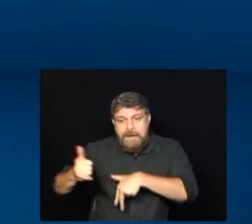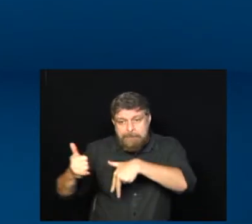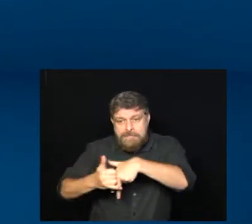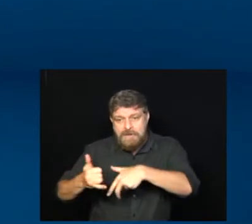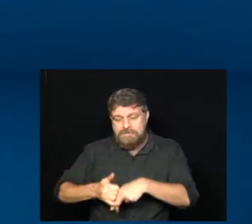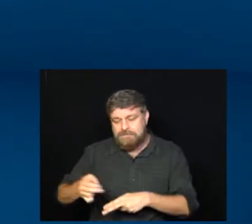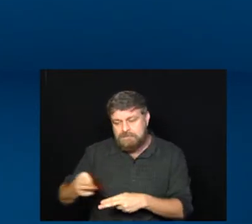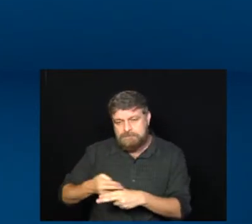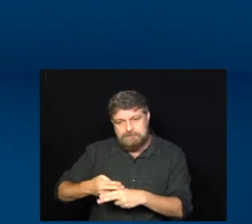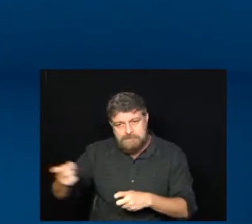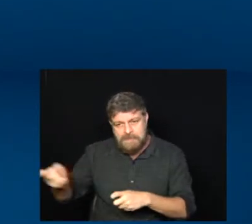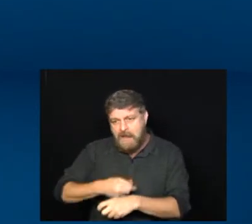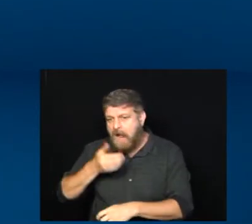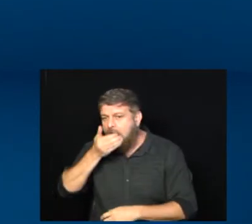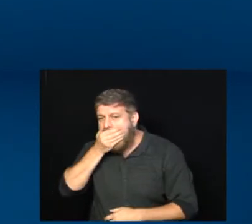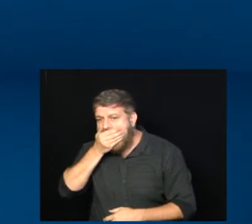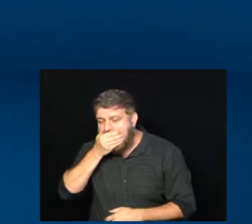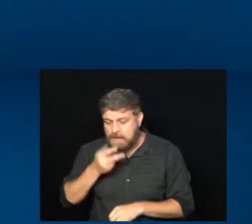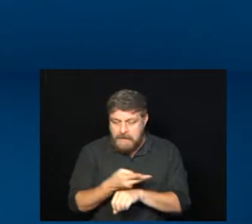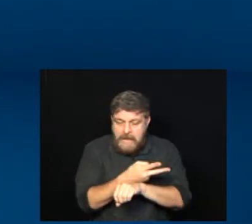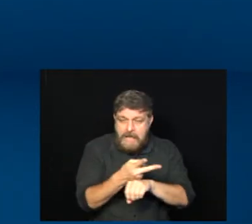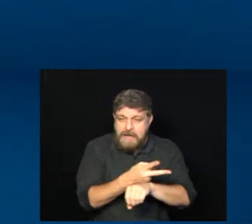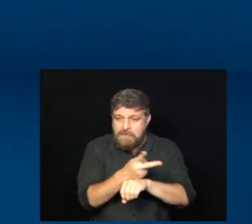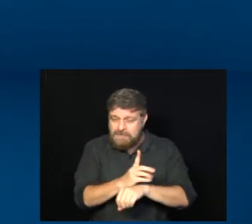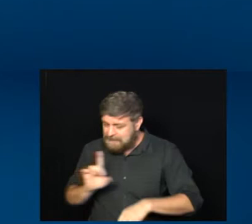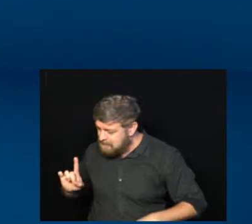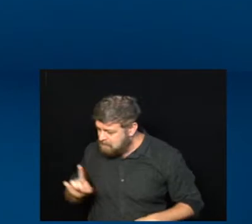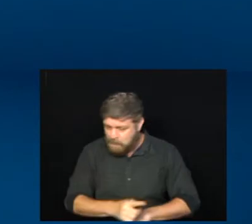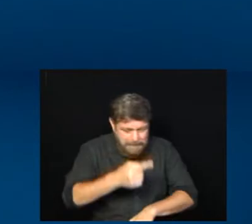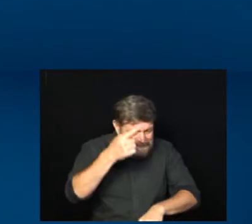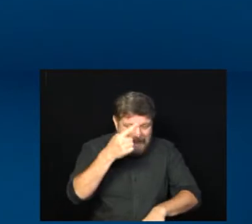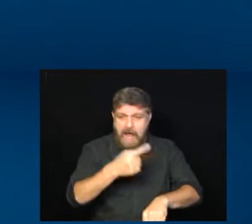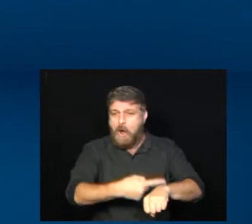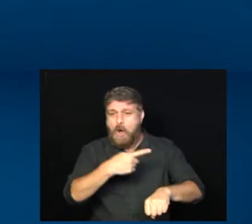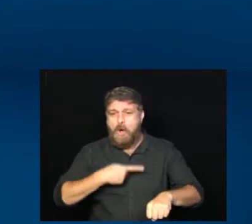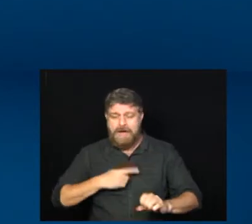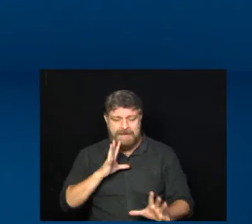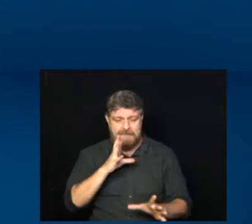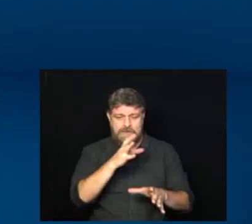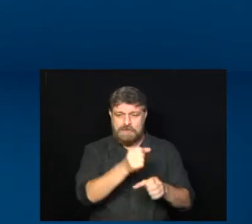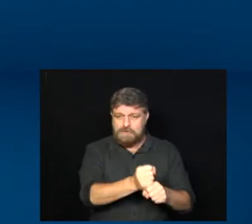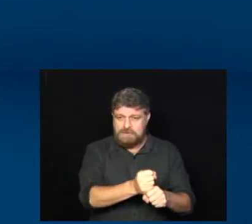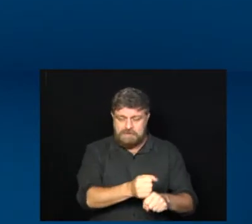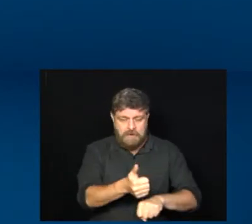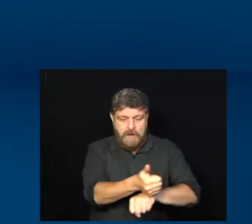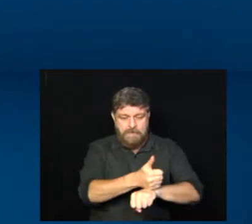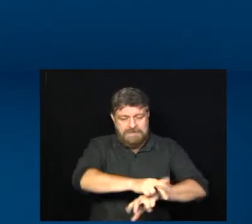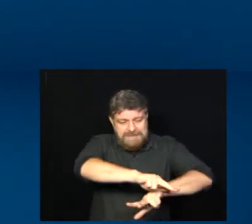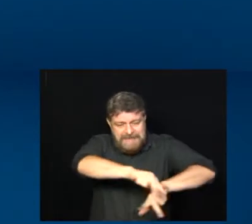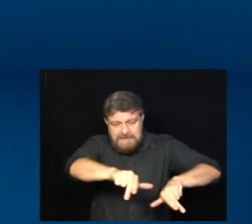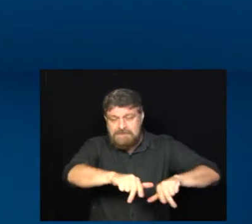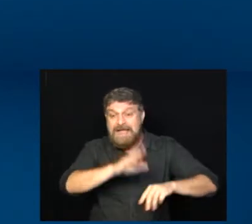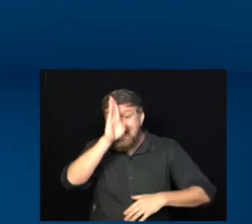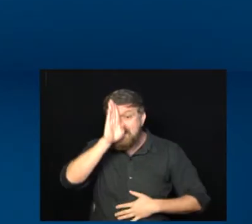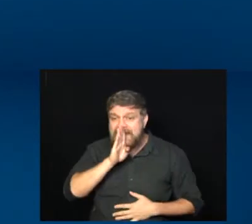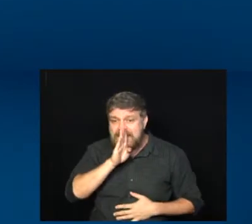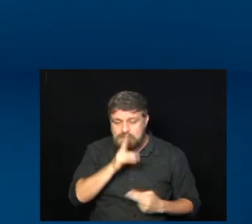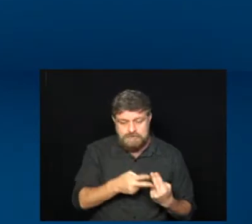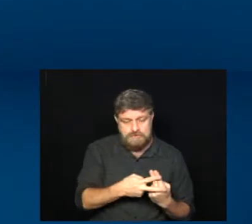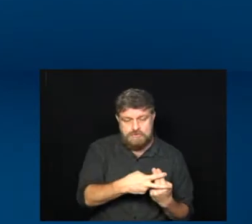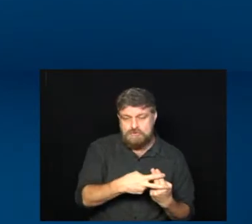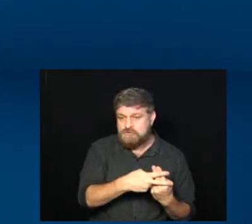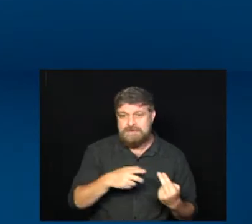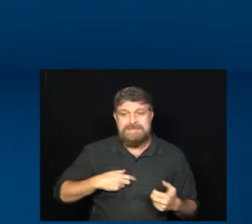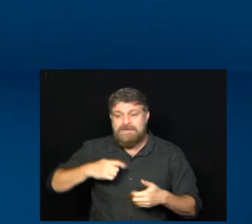violência sexual a buscar atendimento emergencial, integral, multidisciplinar e gratuito do SUS, sem